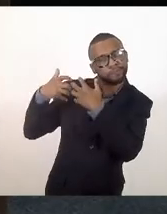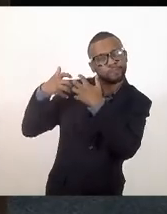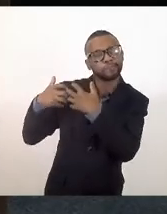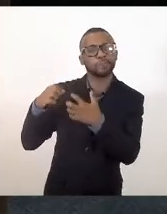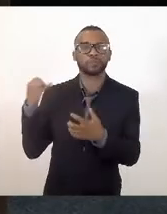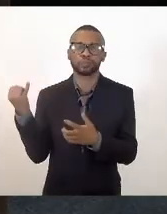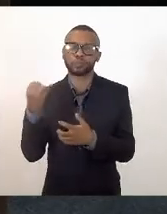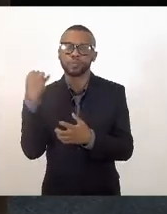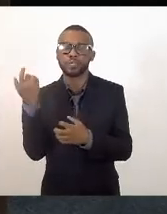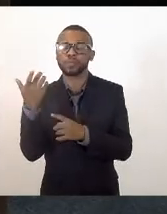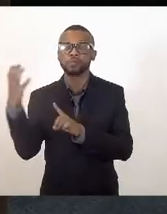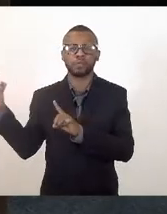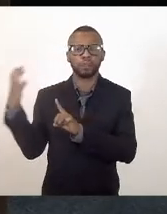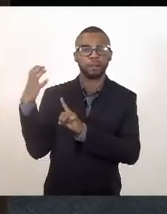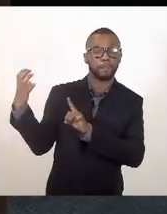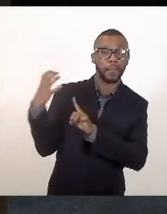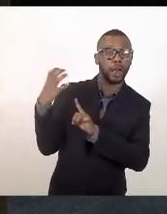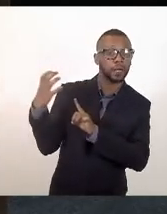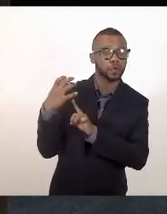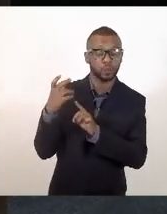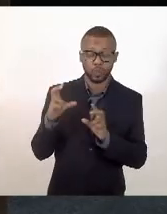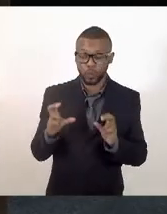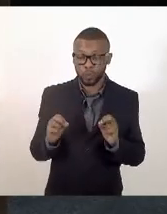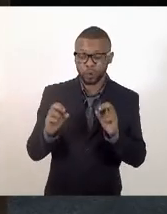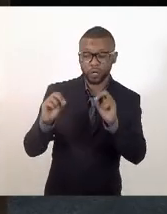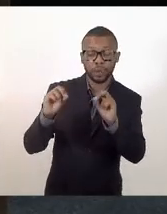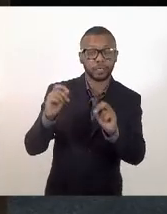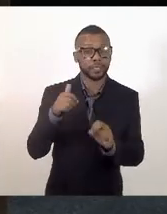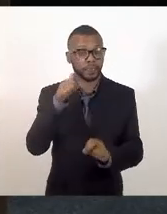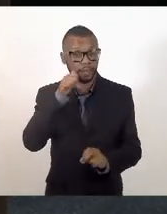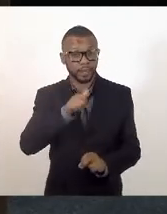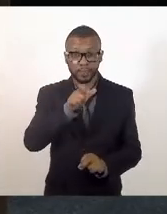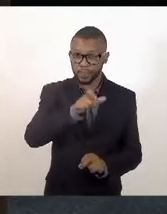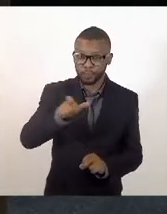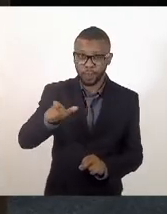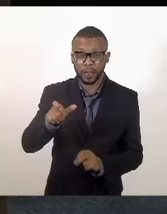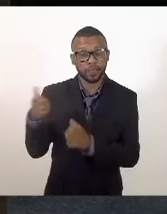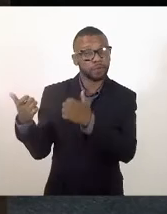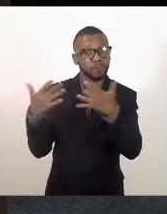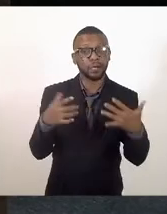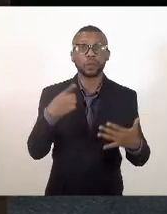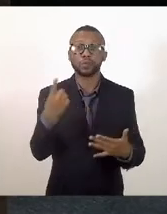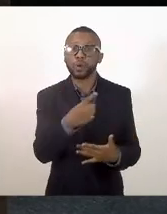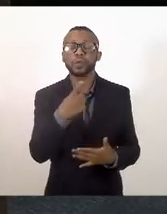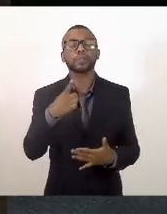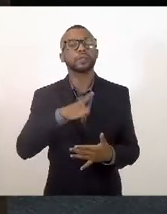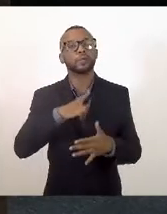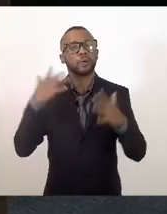do câncer na vida das mulheres. E dizer que nós estamos ainda na comemoração dos